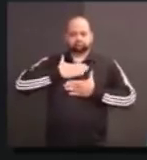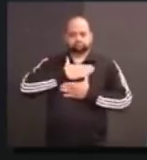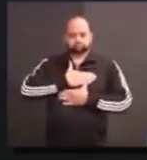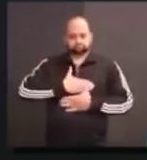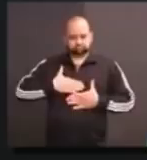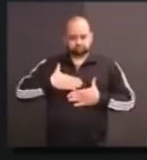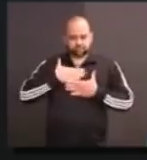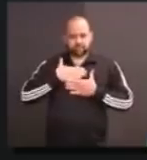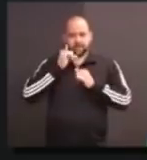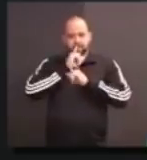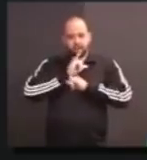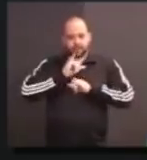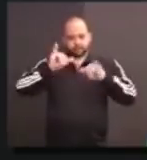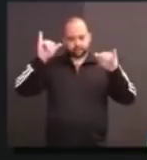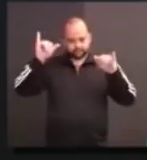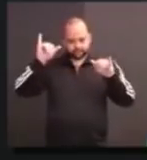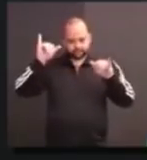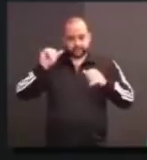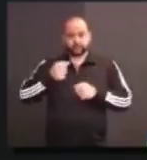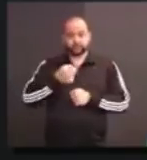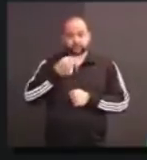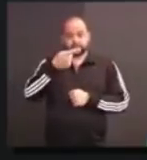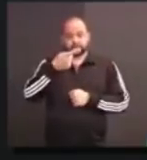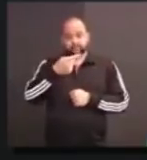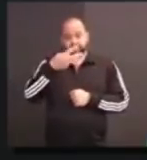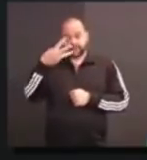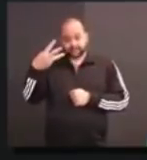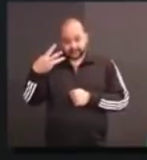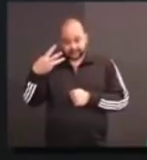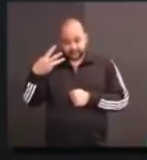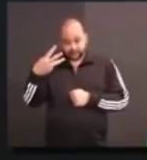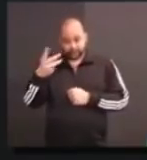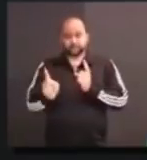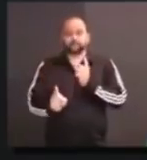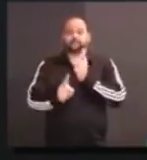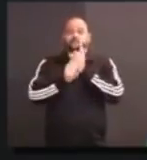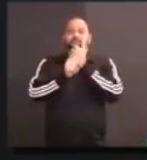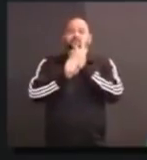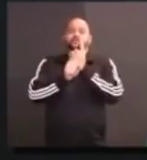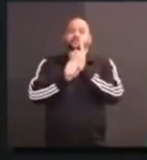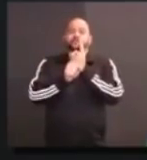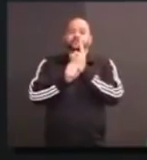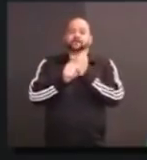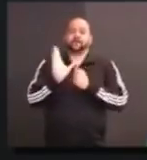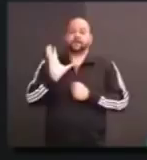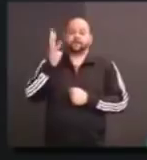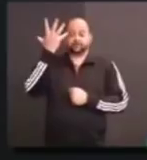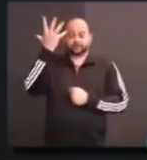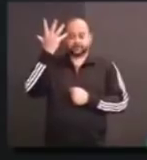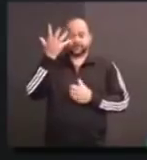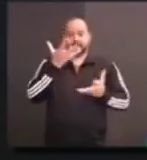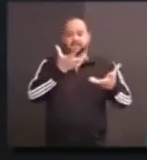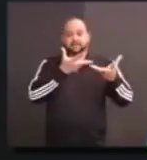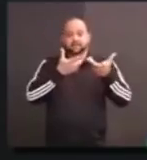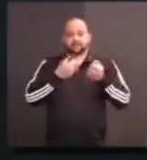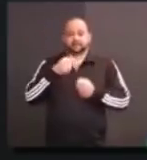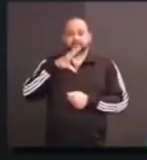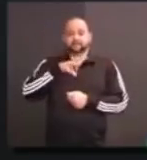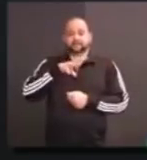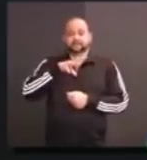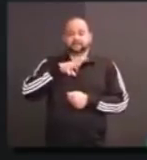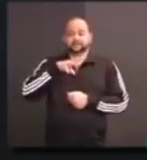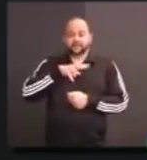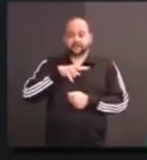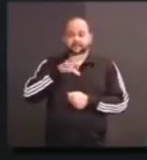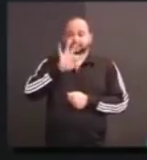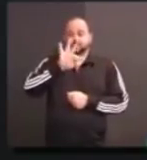de anunciar que o 13º encontro será recebido na cidade de Torres, no